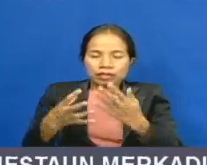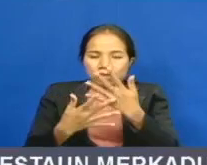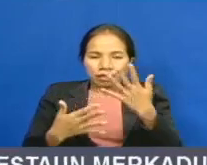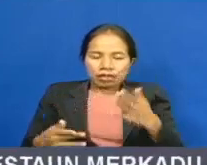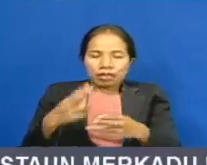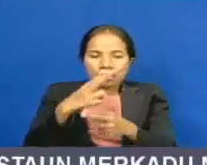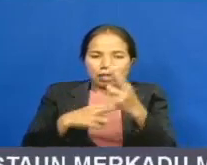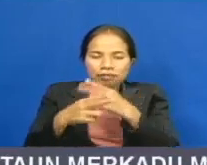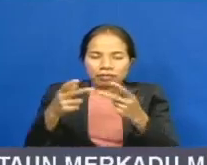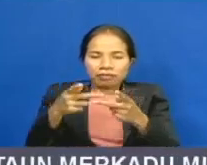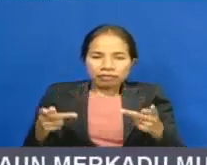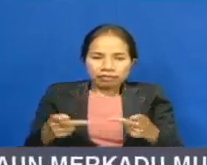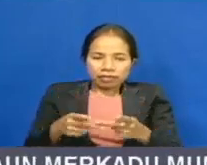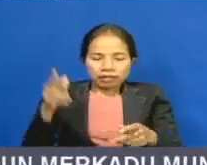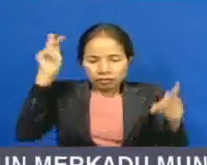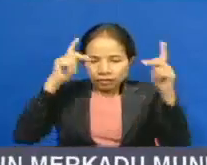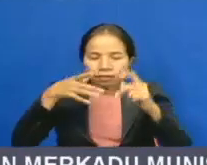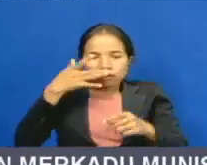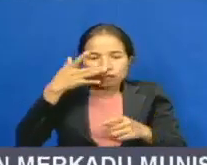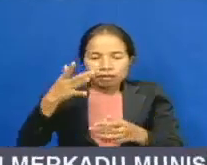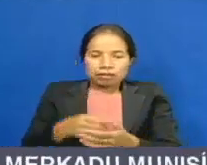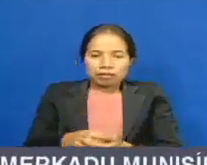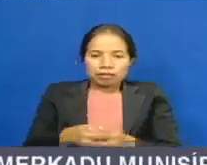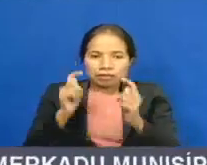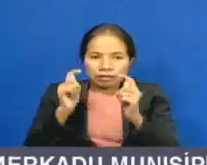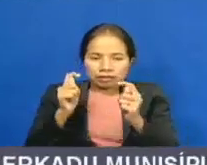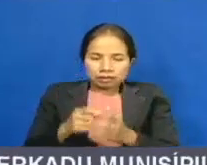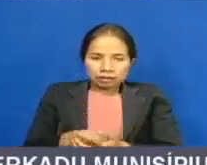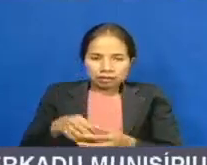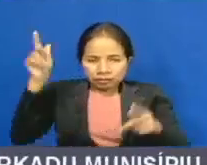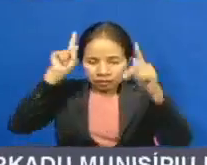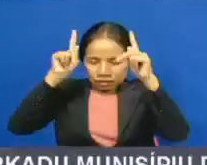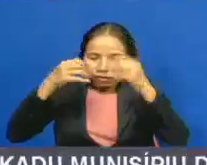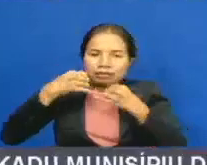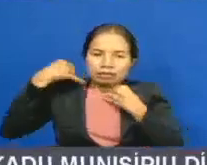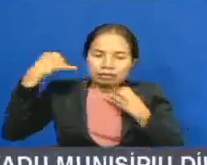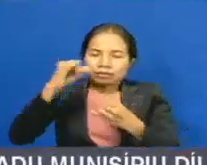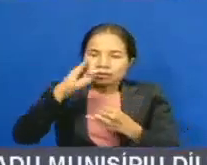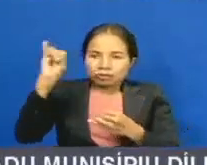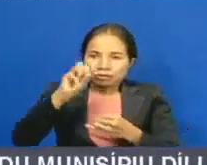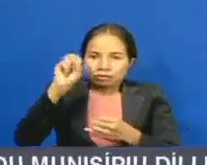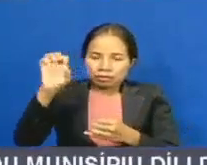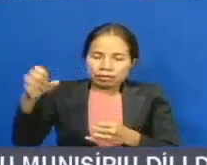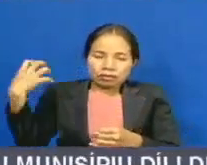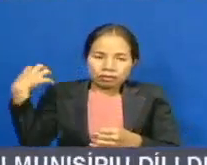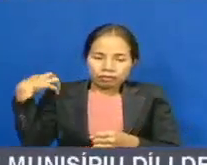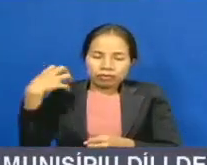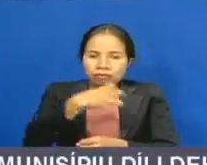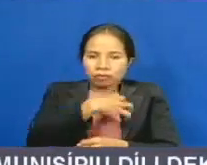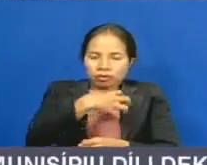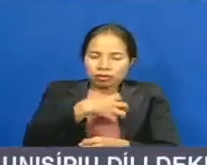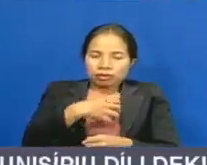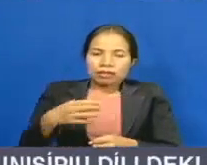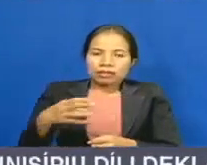liman fatin caso droga no teste balística. Caso Taraan José Bernardo iha cela detenção